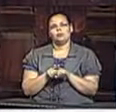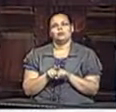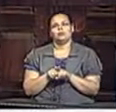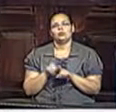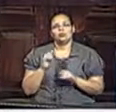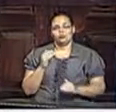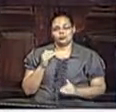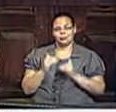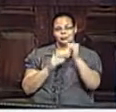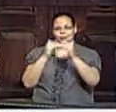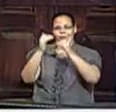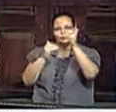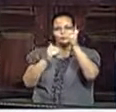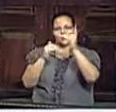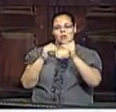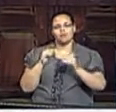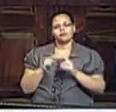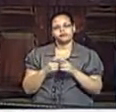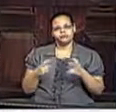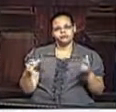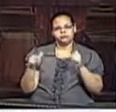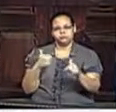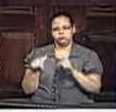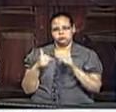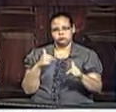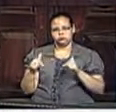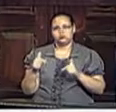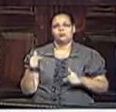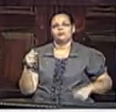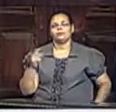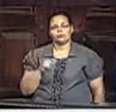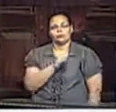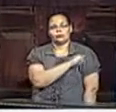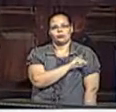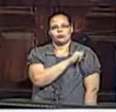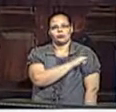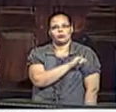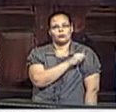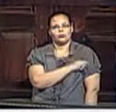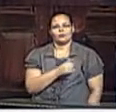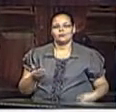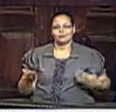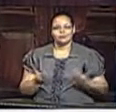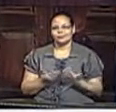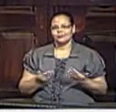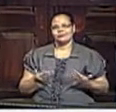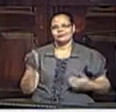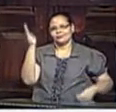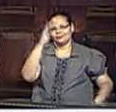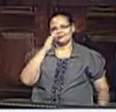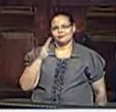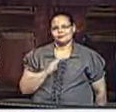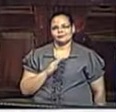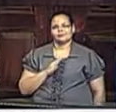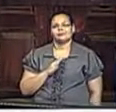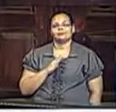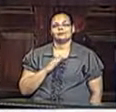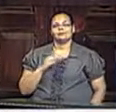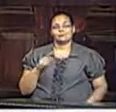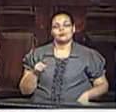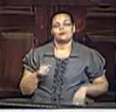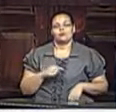do crescimento do emprego no Rio de Janeiro. Ora, na maior recessão que o Brasil viveu em